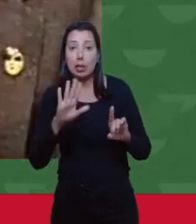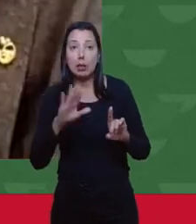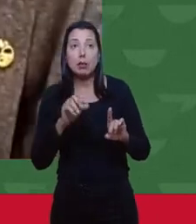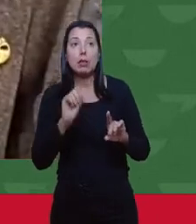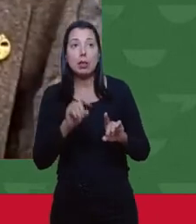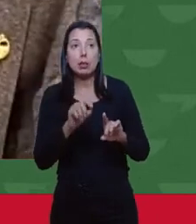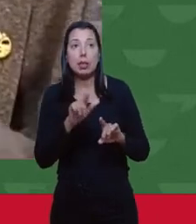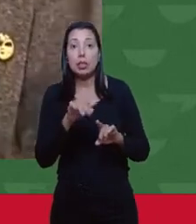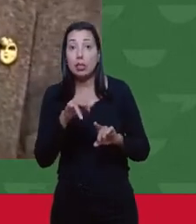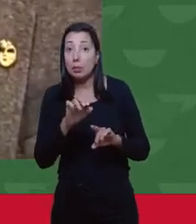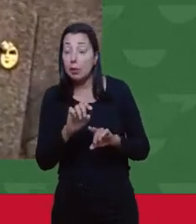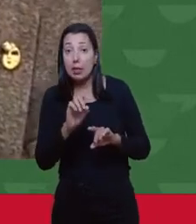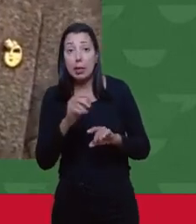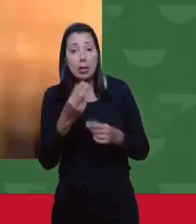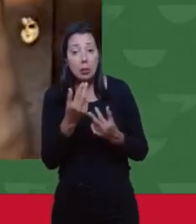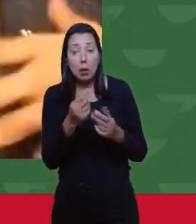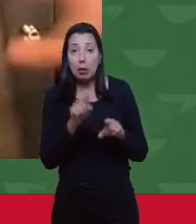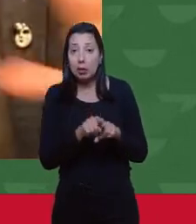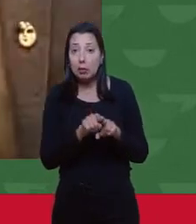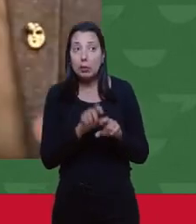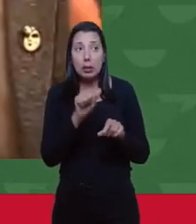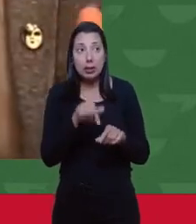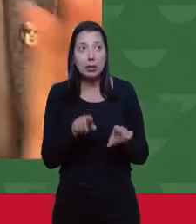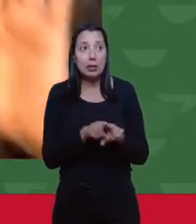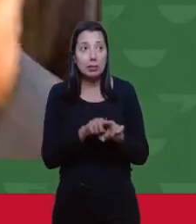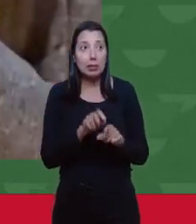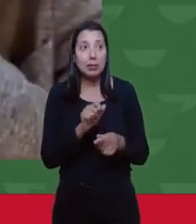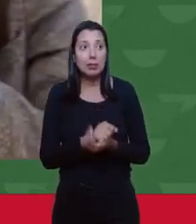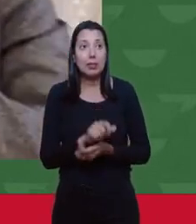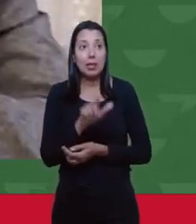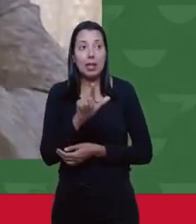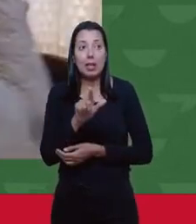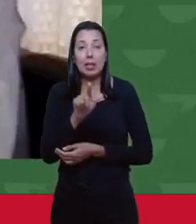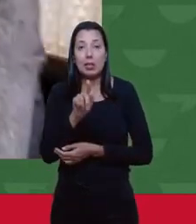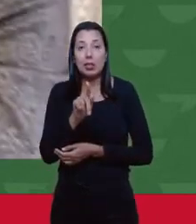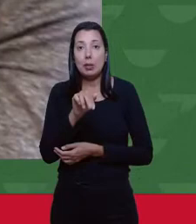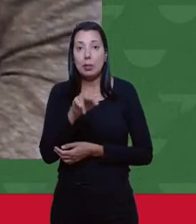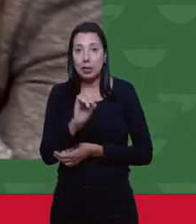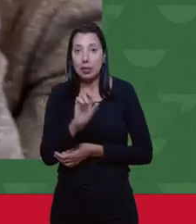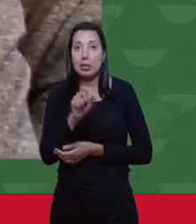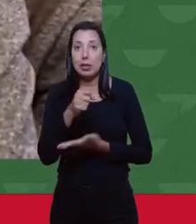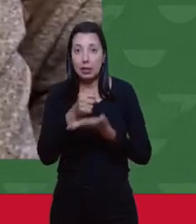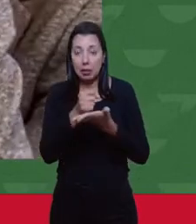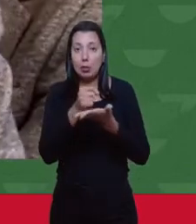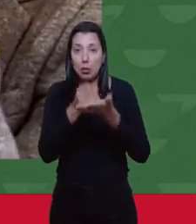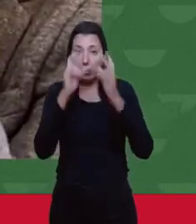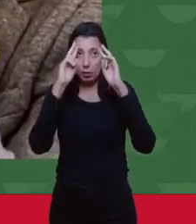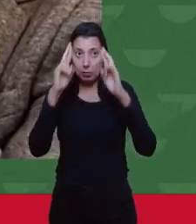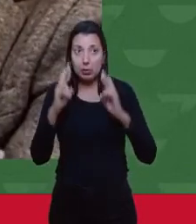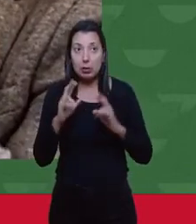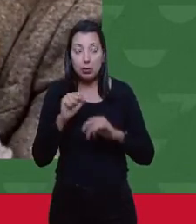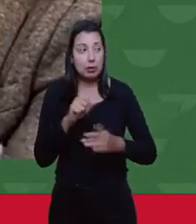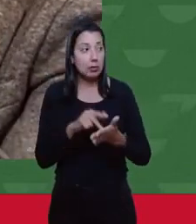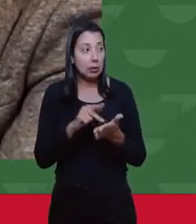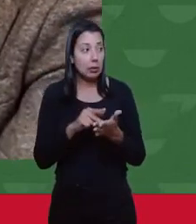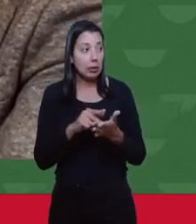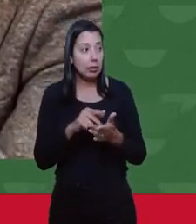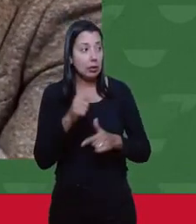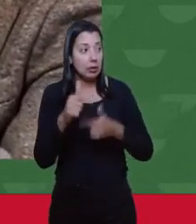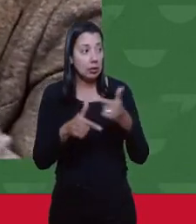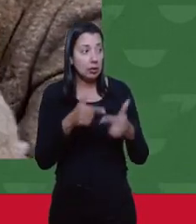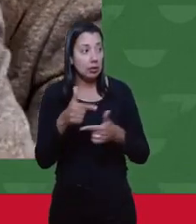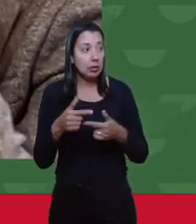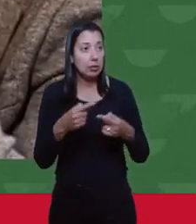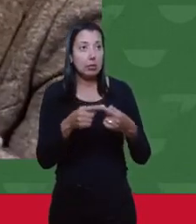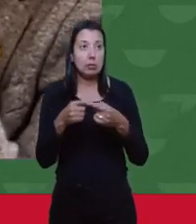fala LGBT que dá no mesmo, entendeu? Eu estou aqui... Mas é muito importante a gente sendo solidário e respeitoso, e a gente trabalhar esses